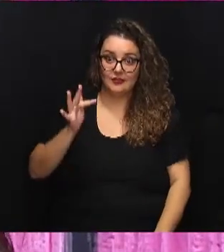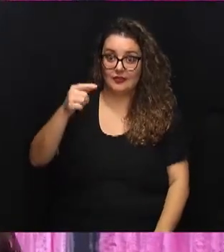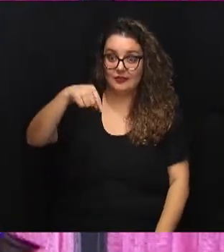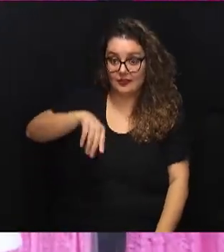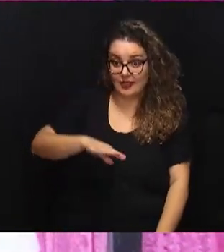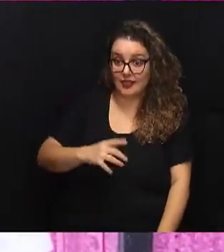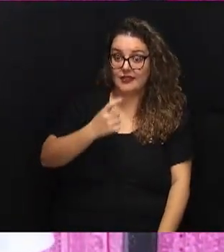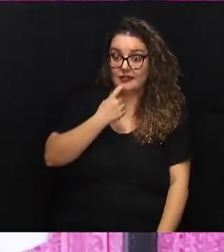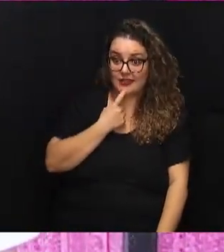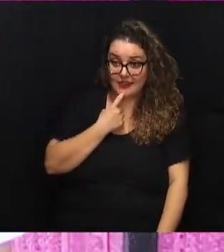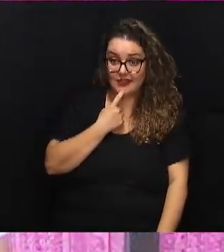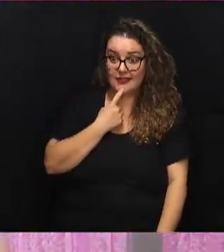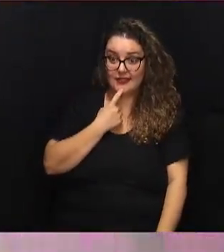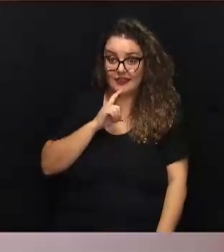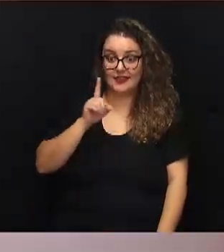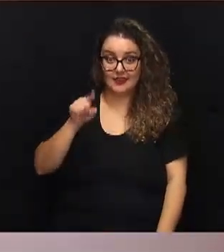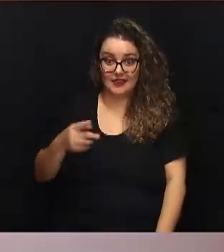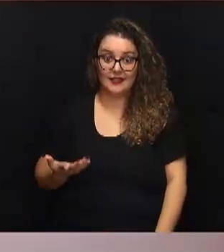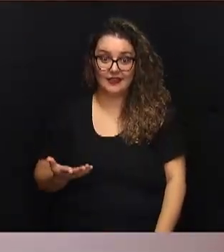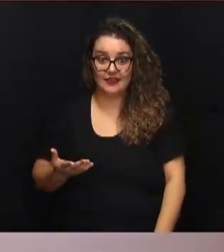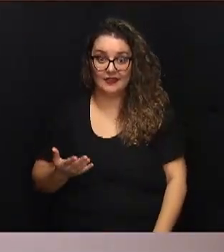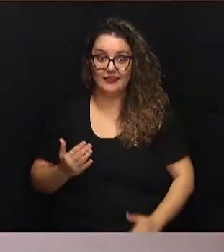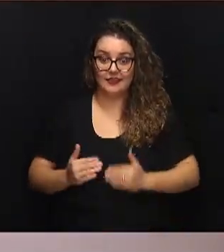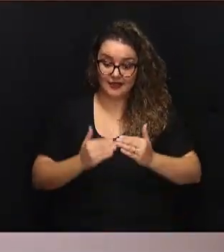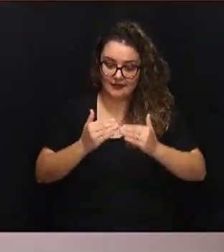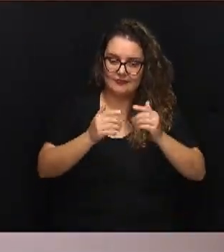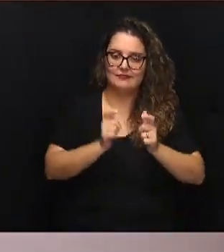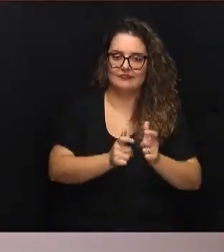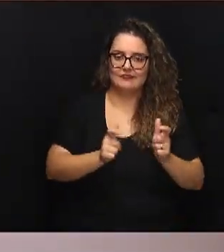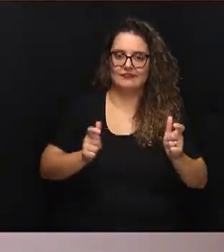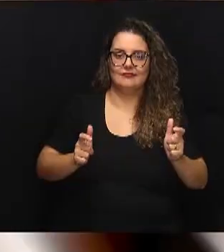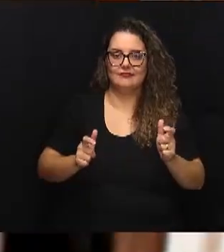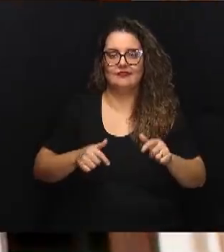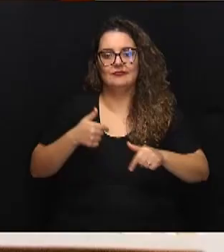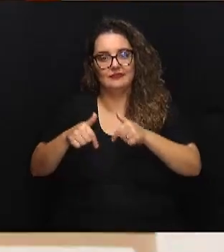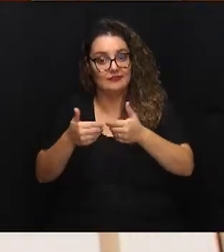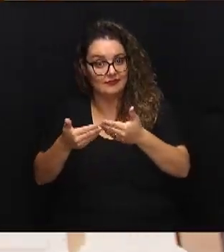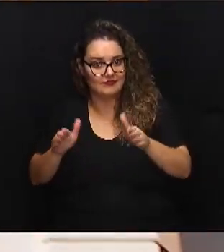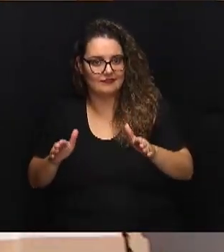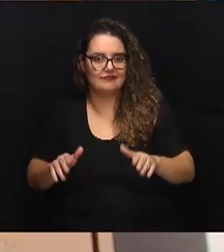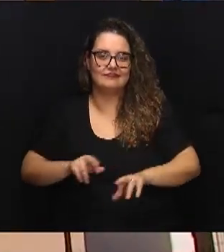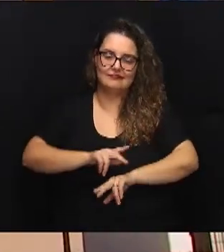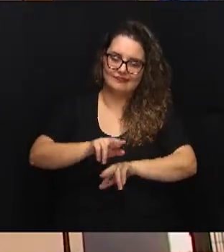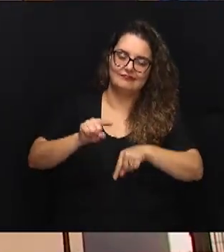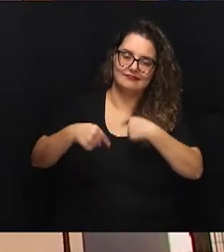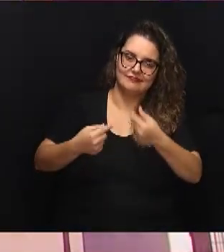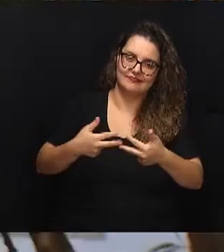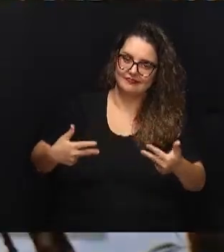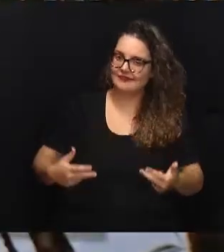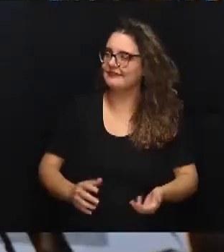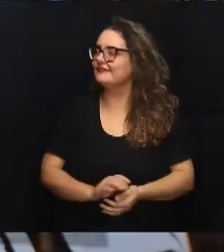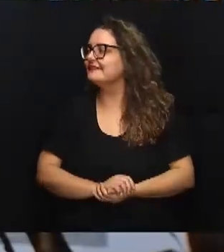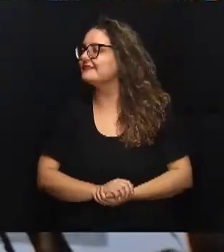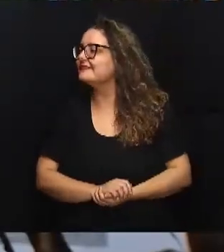Campinas é seguir crescendo, gerar emprego.